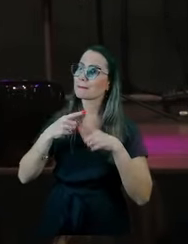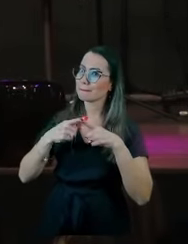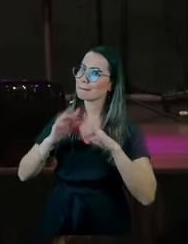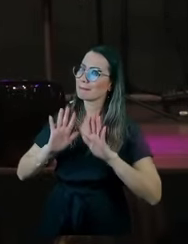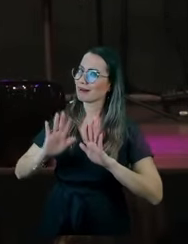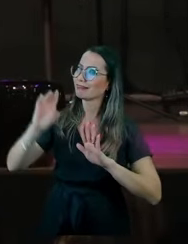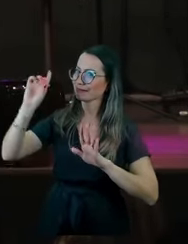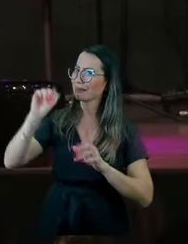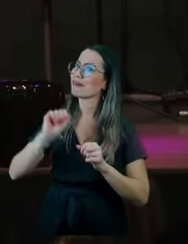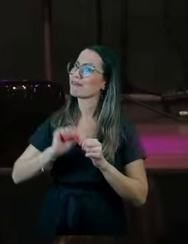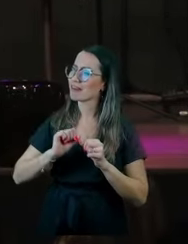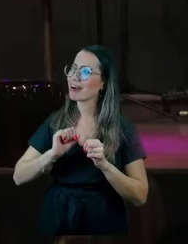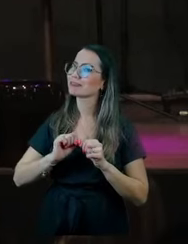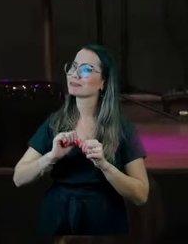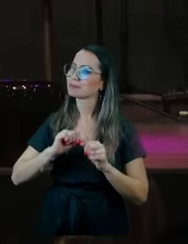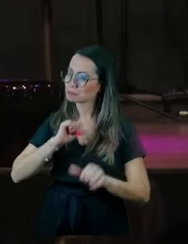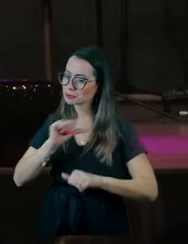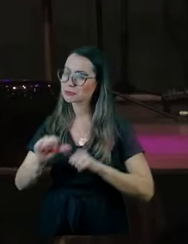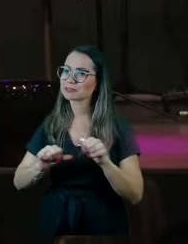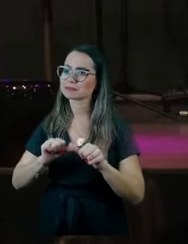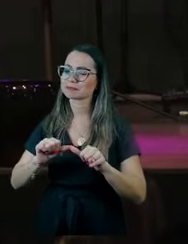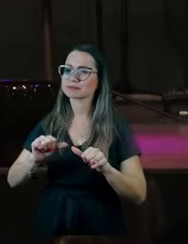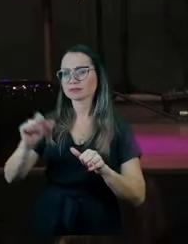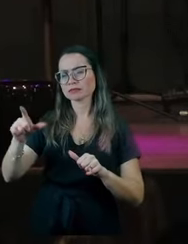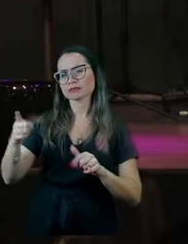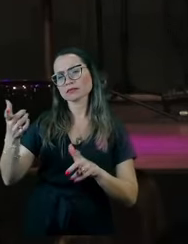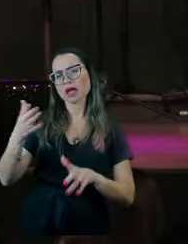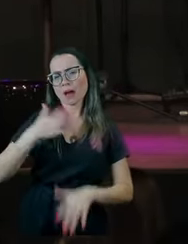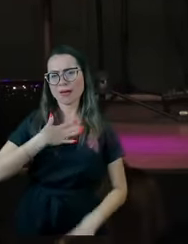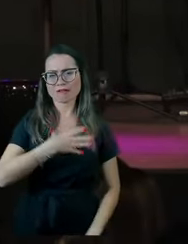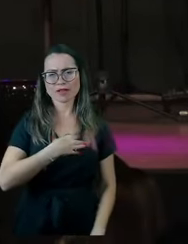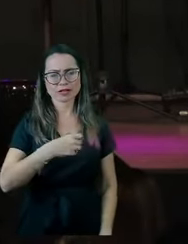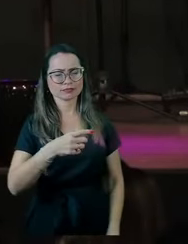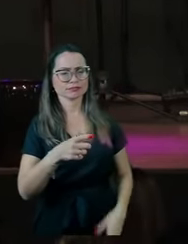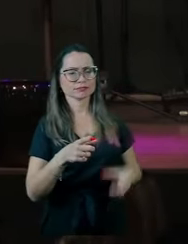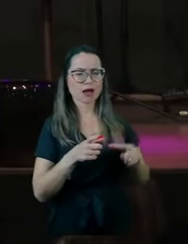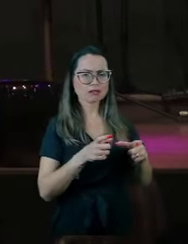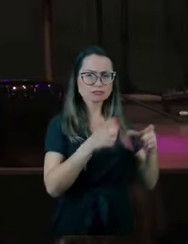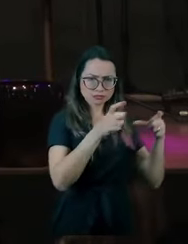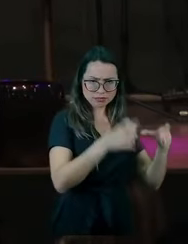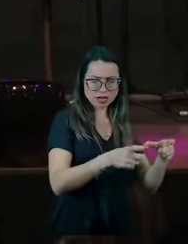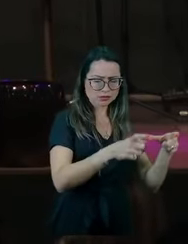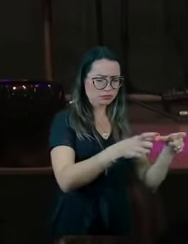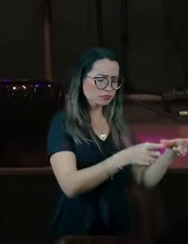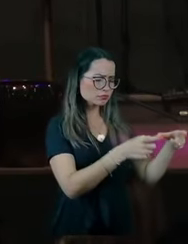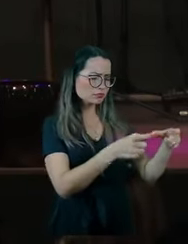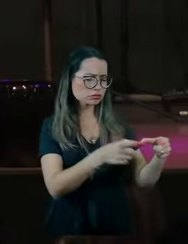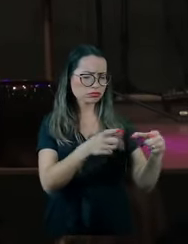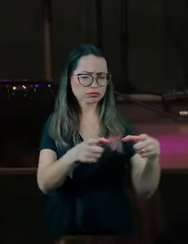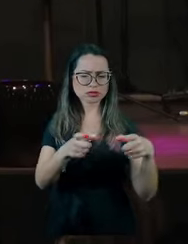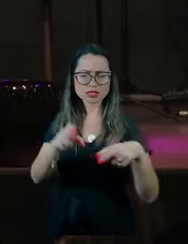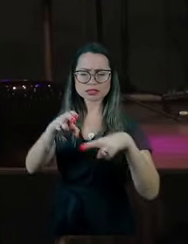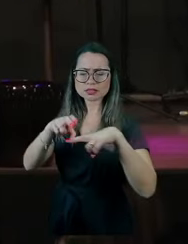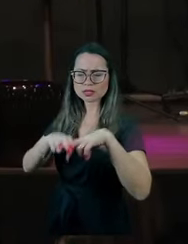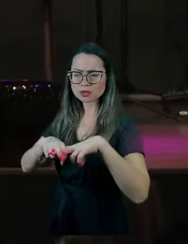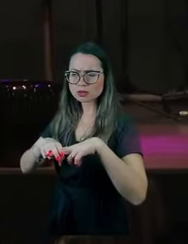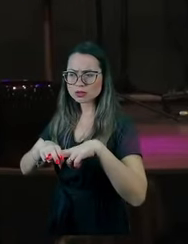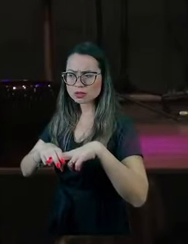o prato dela e ela foi se dirigir para a mesa que ela sempre sentou e Deus falou assim para ela, é troca de